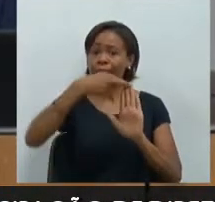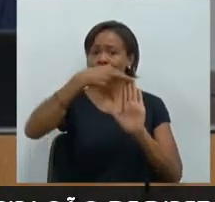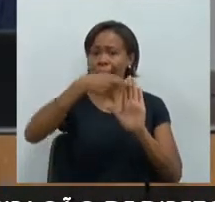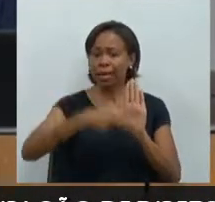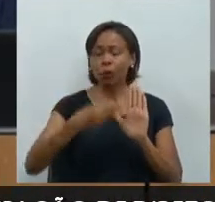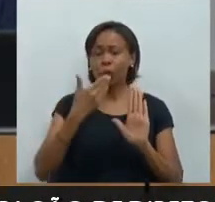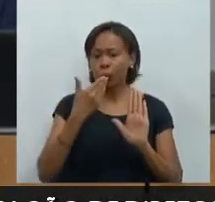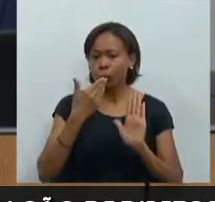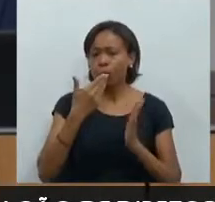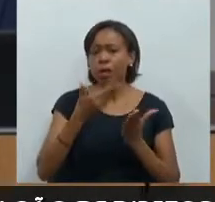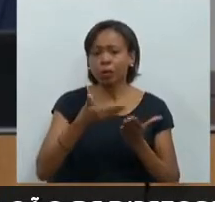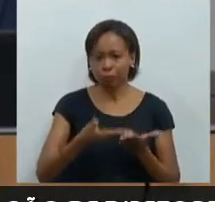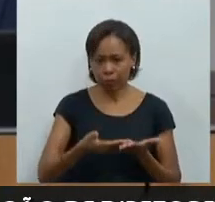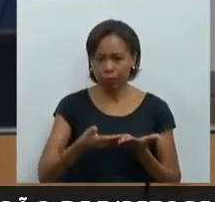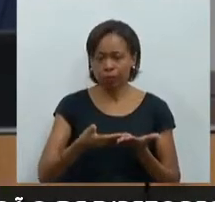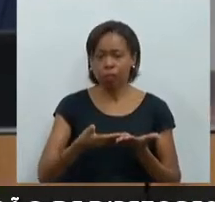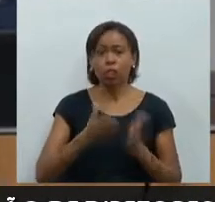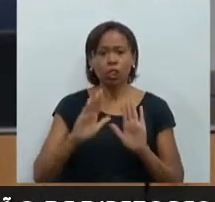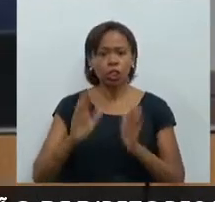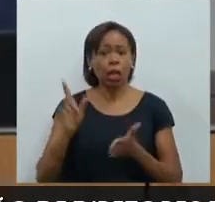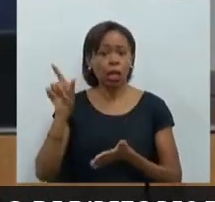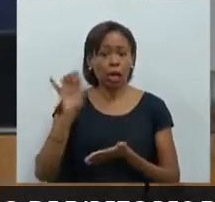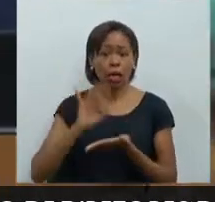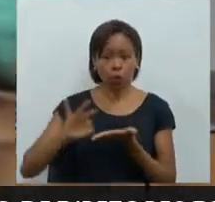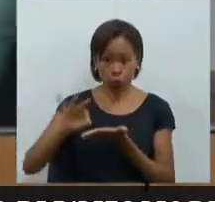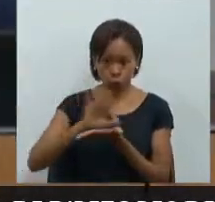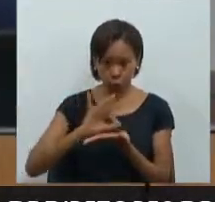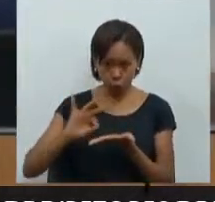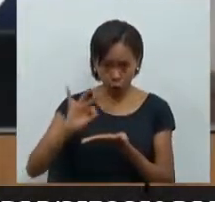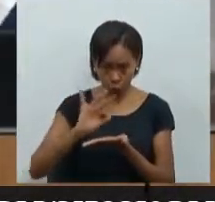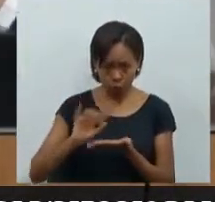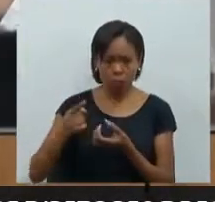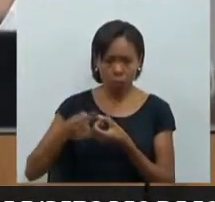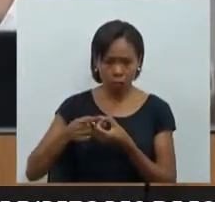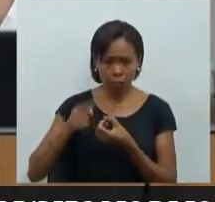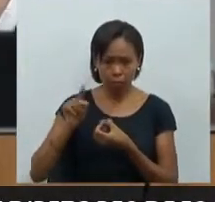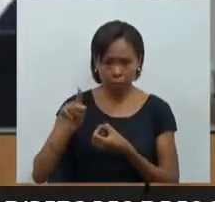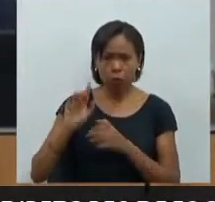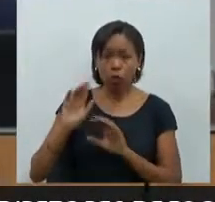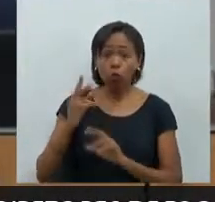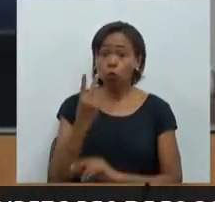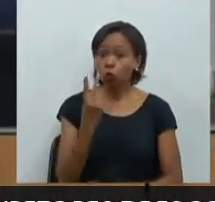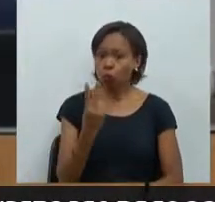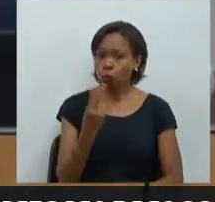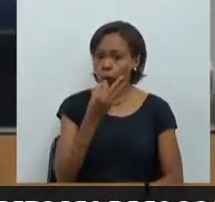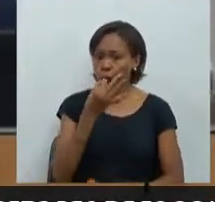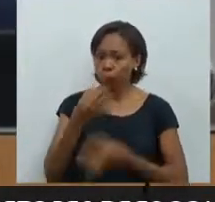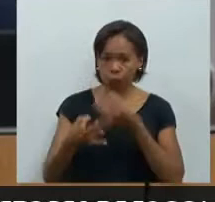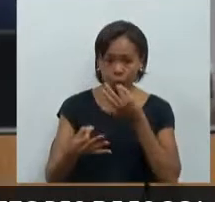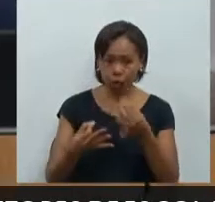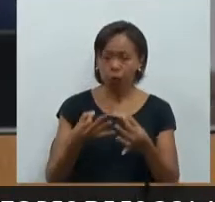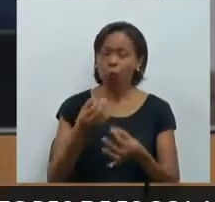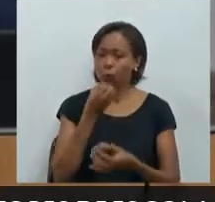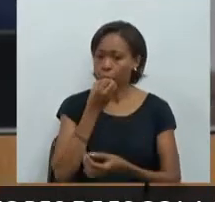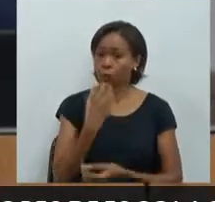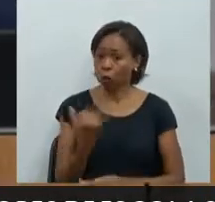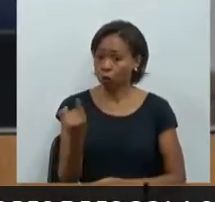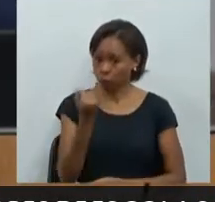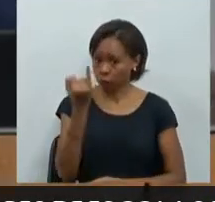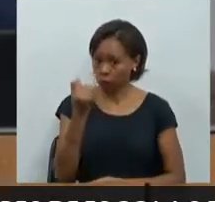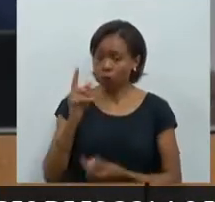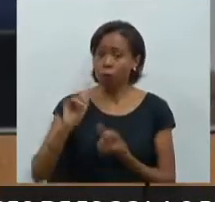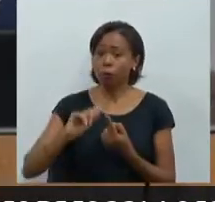já tivemos aqui. De Diamantina mandou duas ideias extraordinárias. A primeira delas, Vossa Excelência sabe